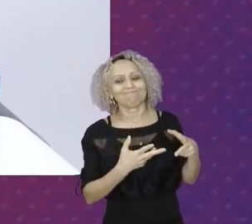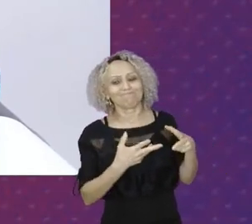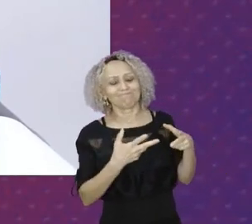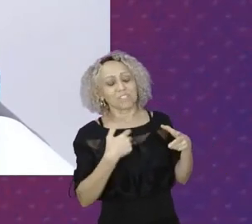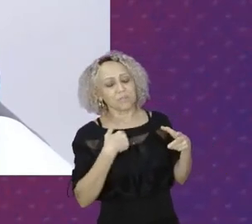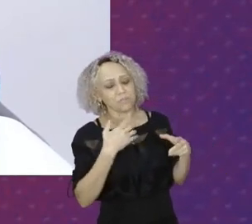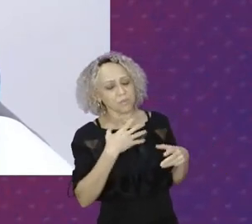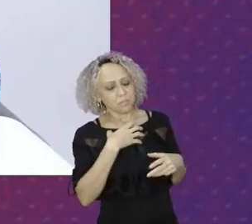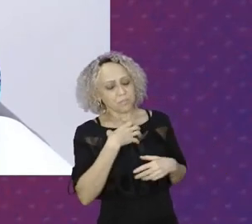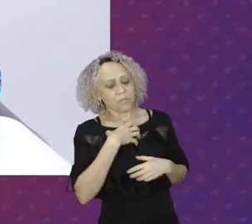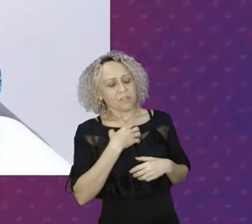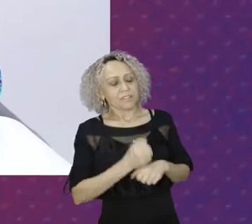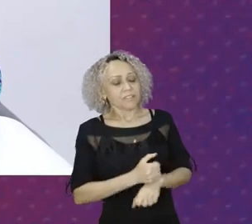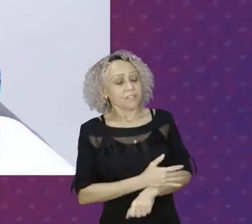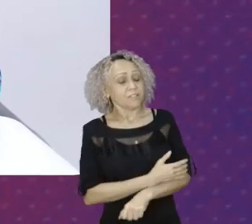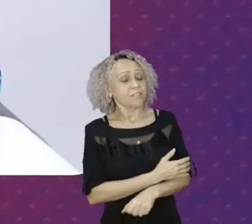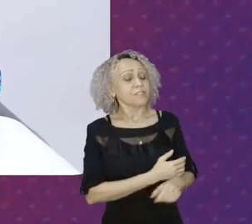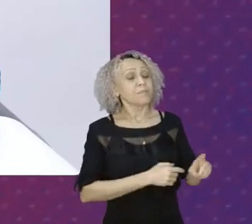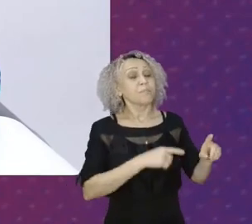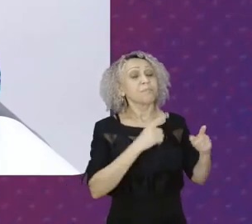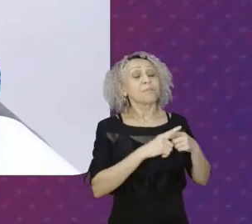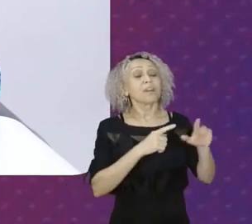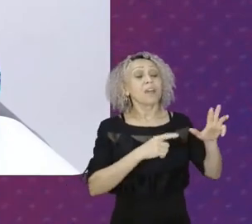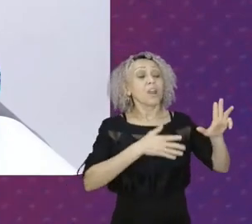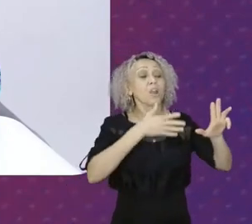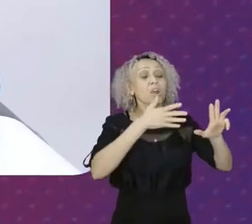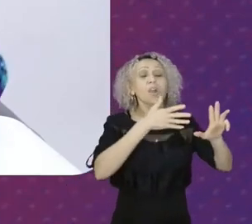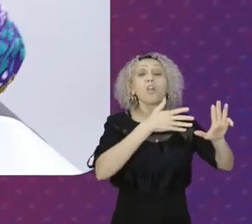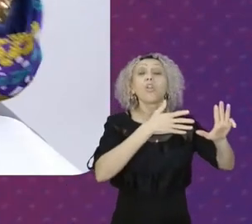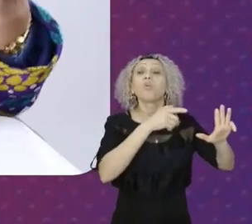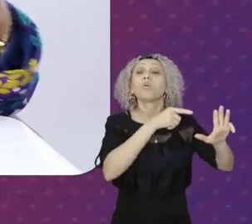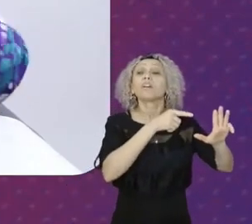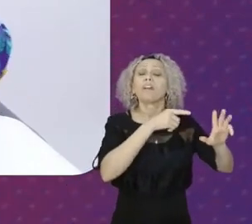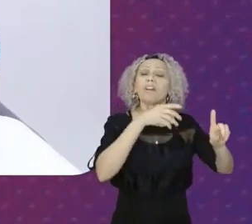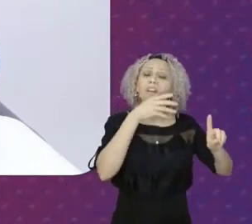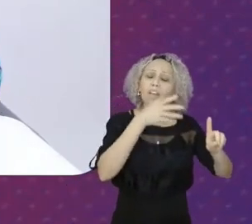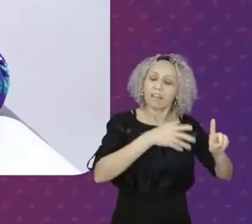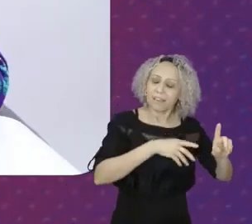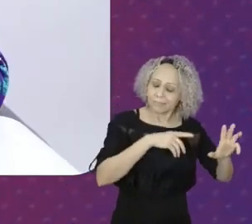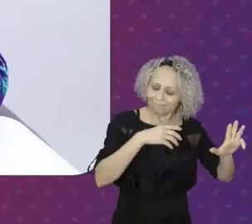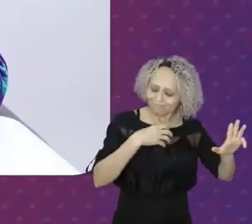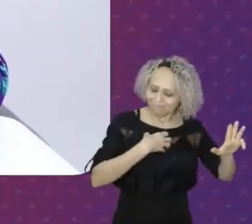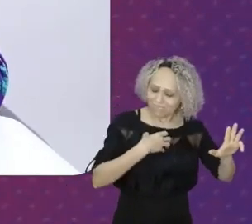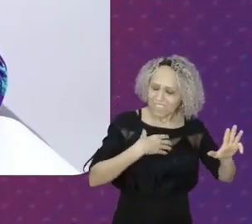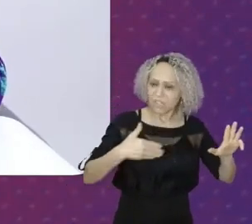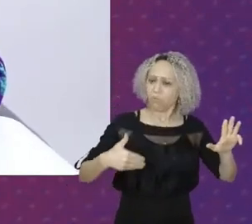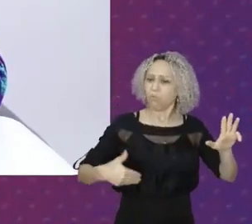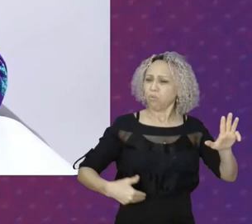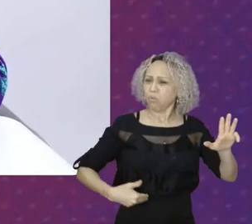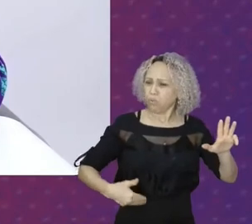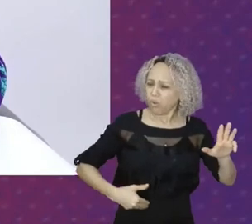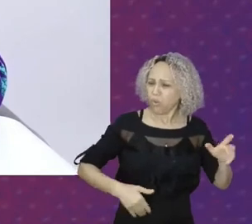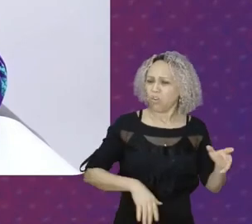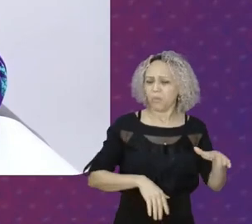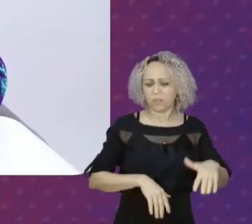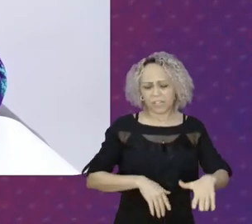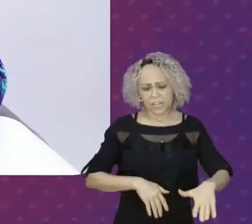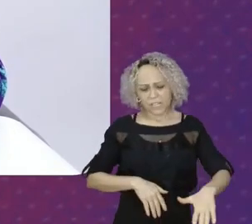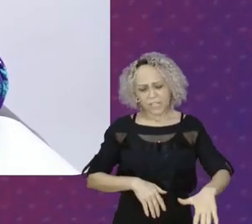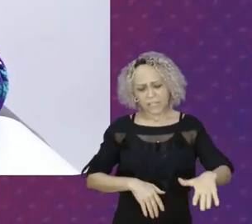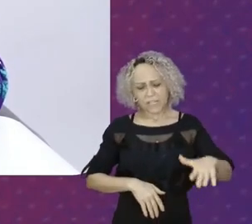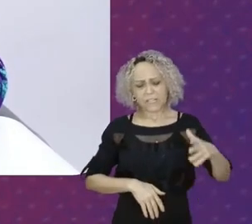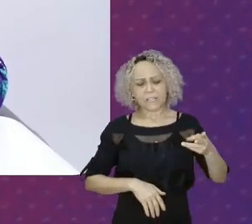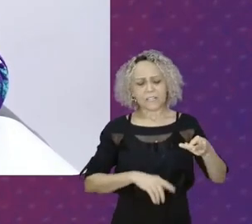que sofreu, alguém que foi perseguido, embora seja um homem, mas